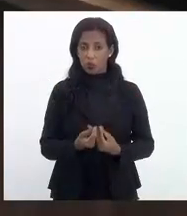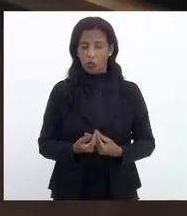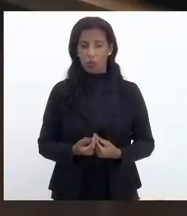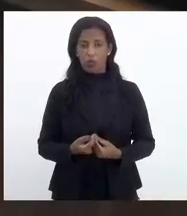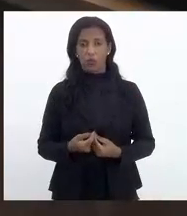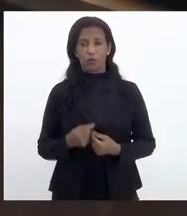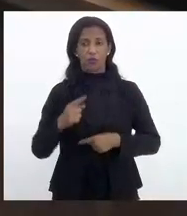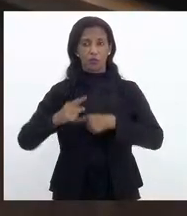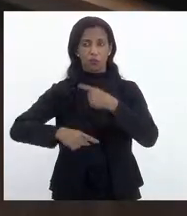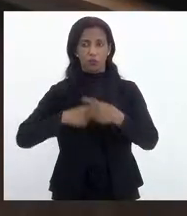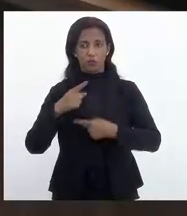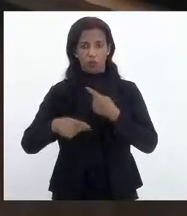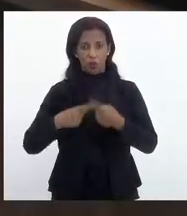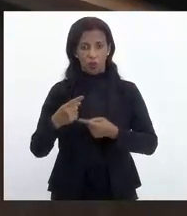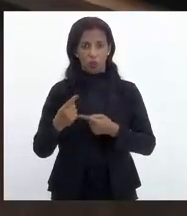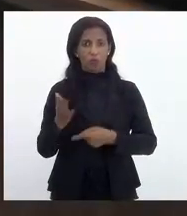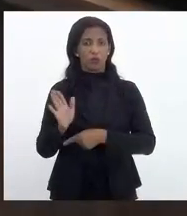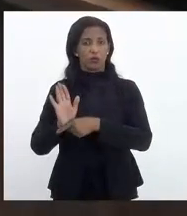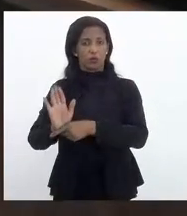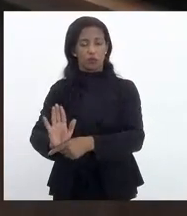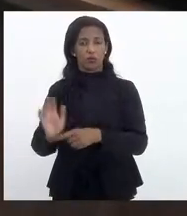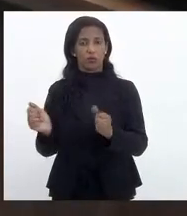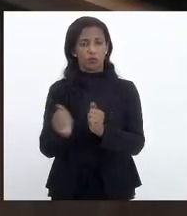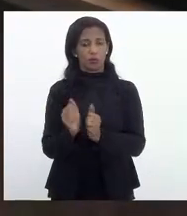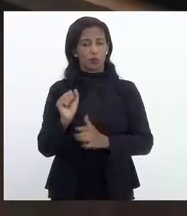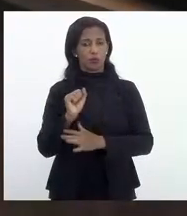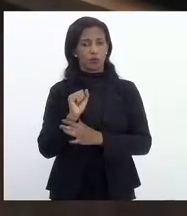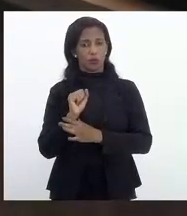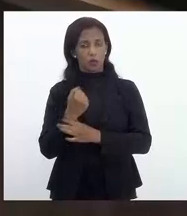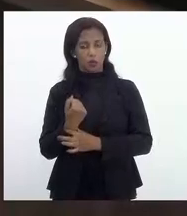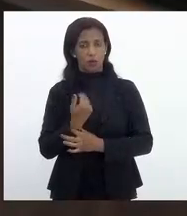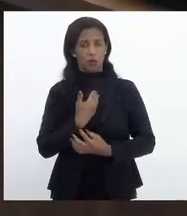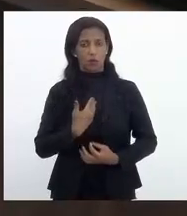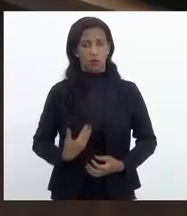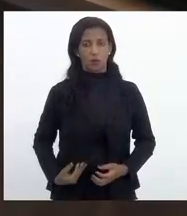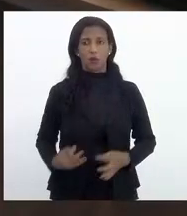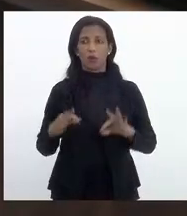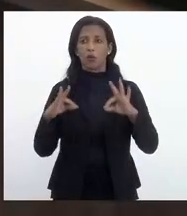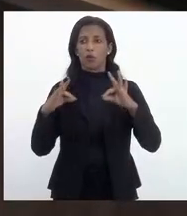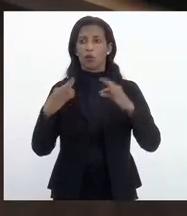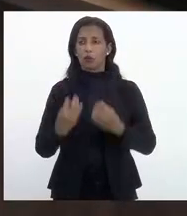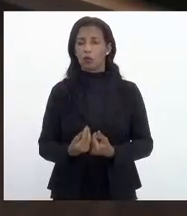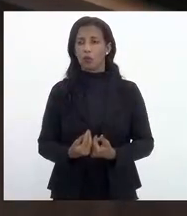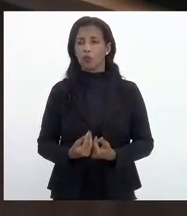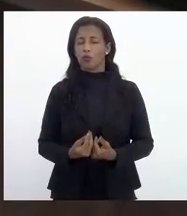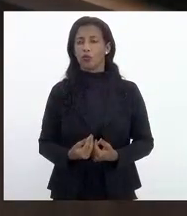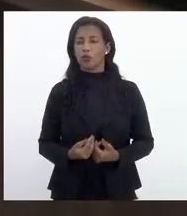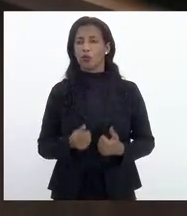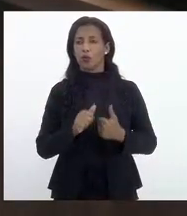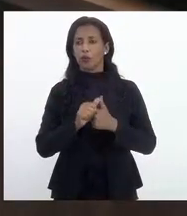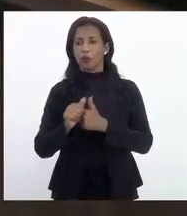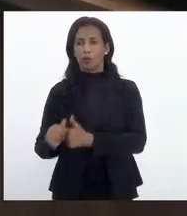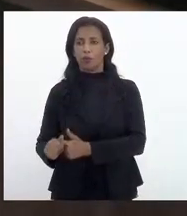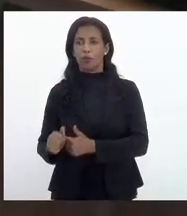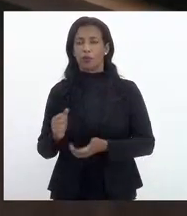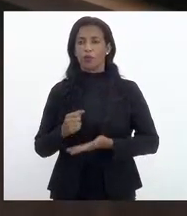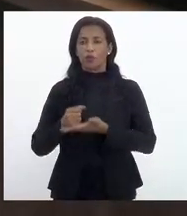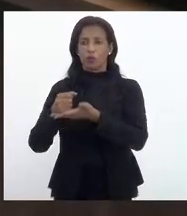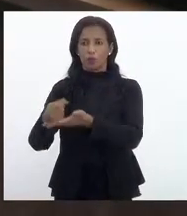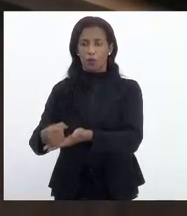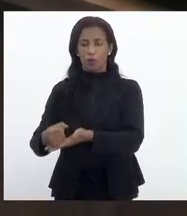Nós estamos apoiando junto com a segurança pública todos os demais companheiros nós estamos apoiando